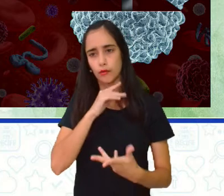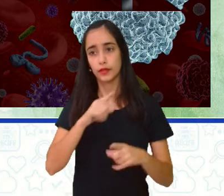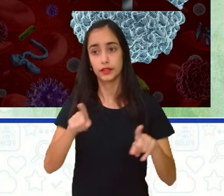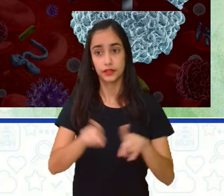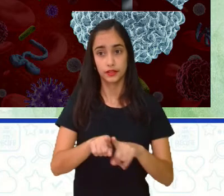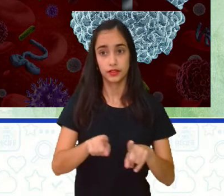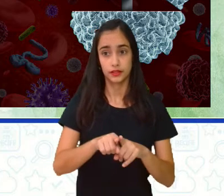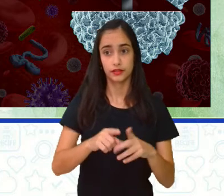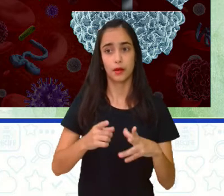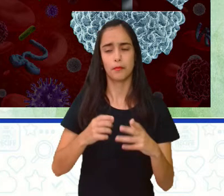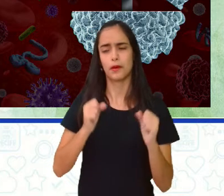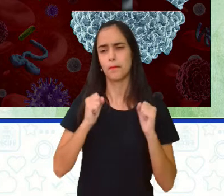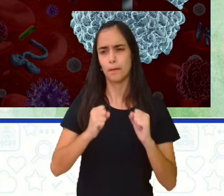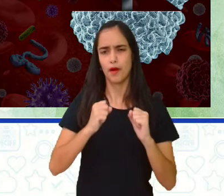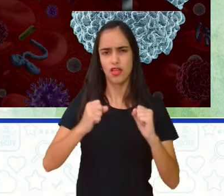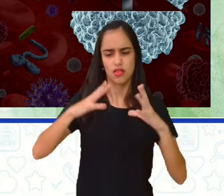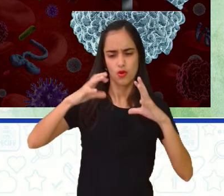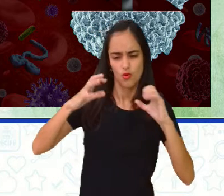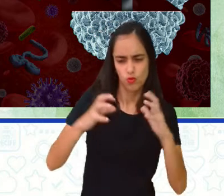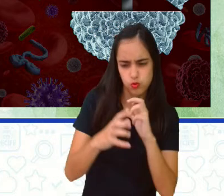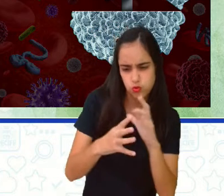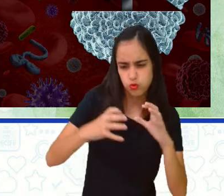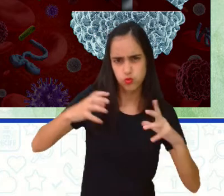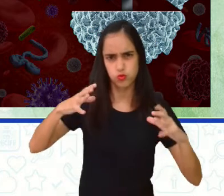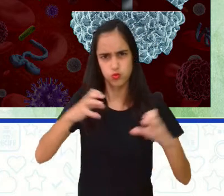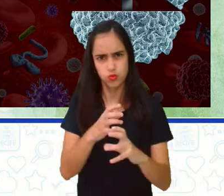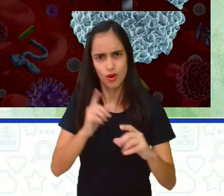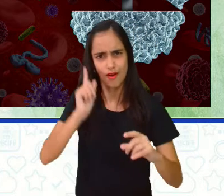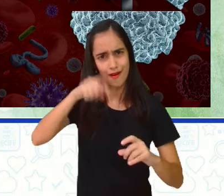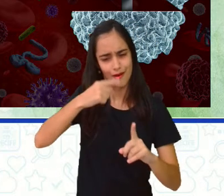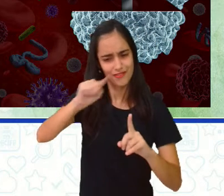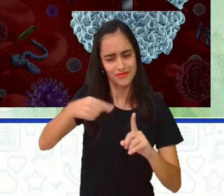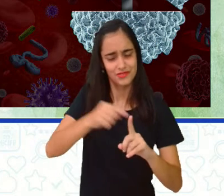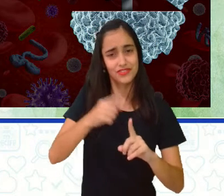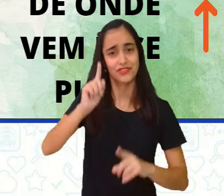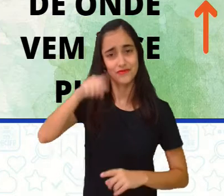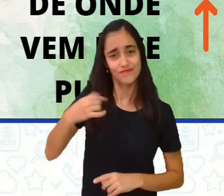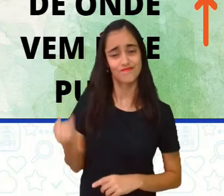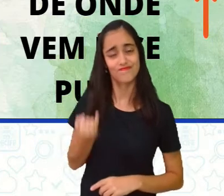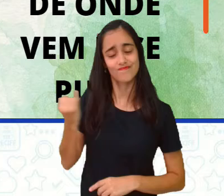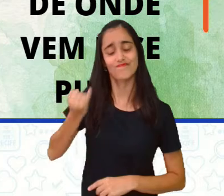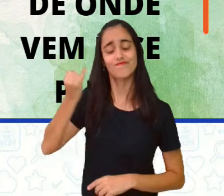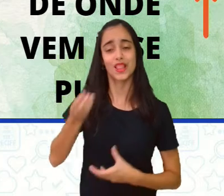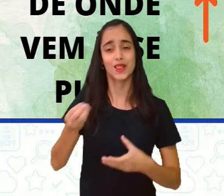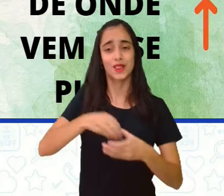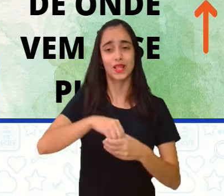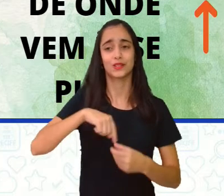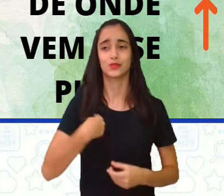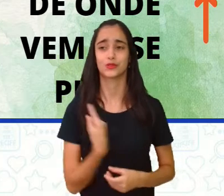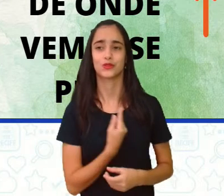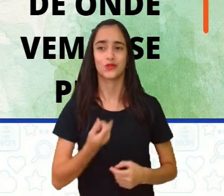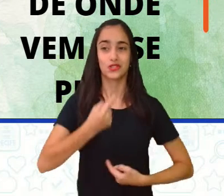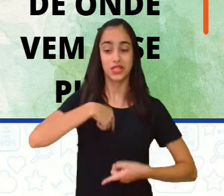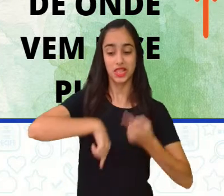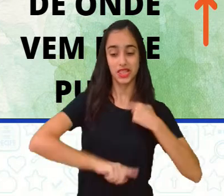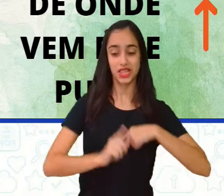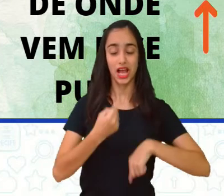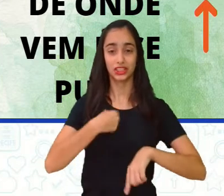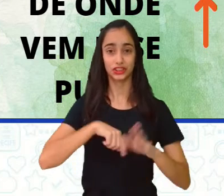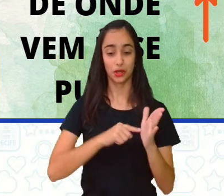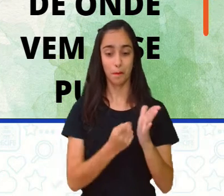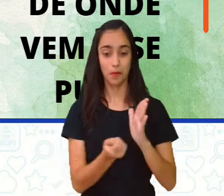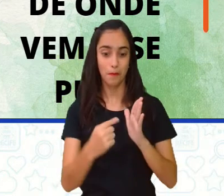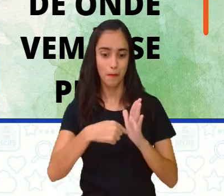mata as células infectadas. Então, aí algumas funções importantes do nosso sistema imunológico. Mas quando a gente fala em